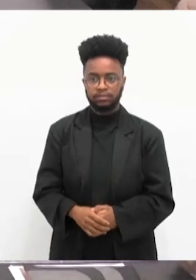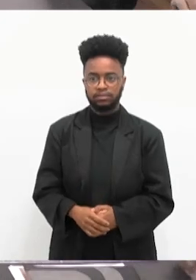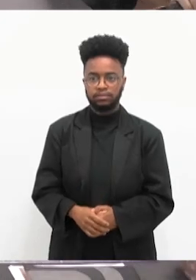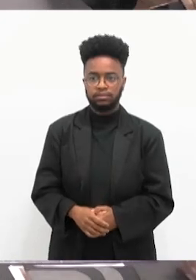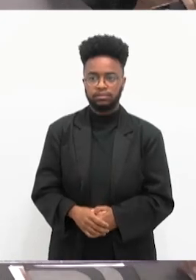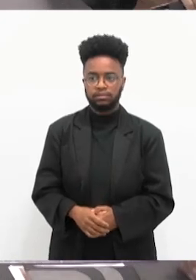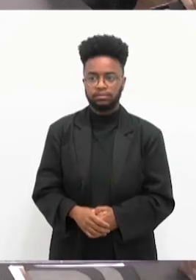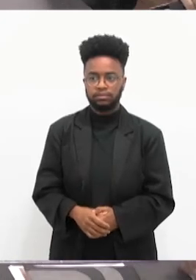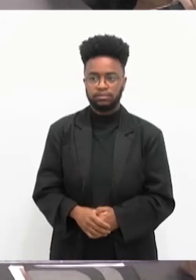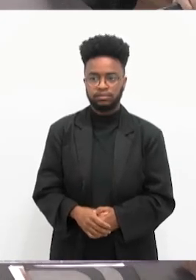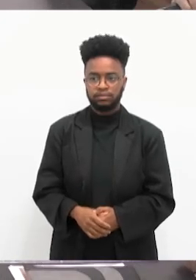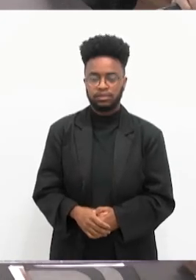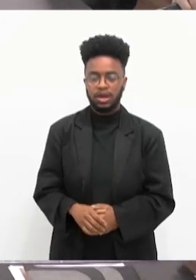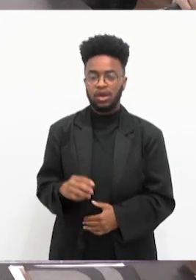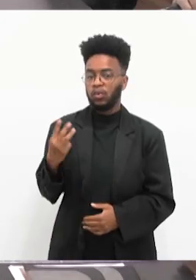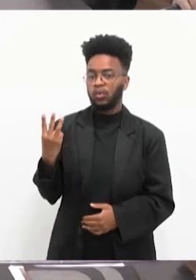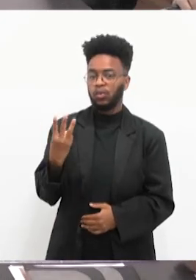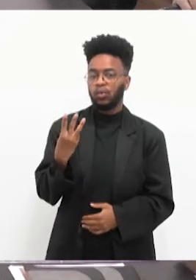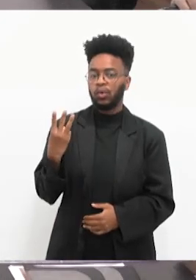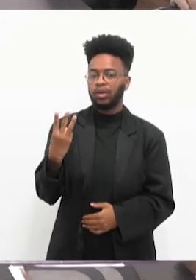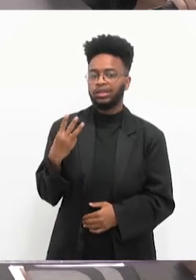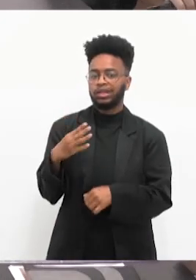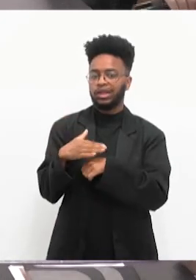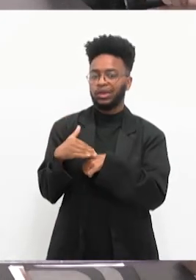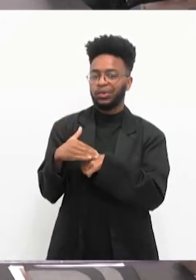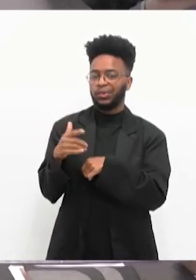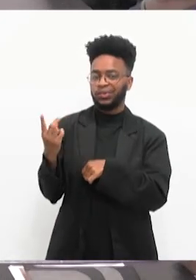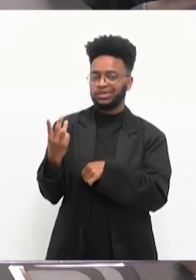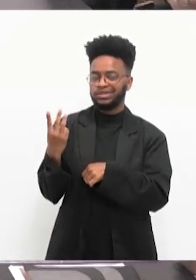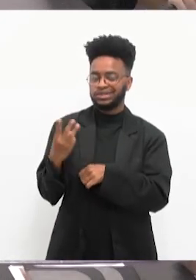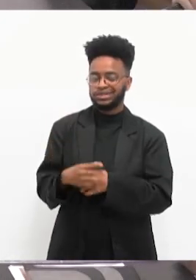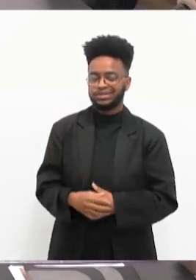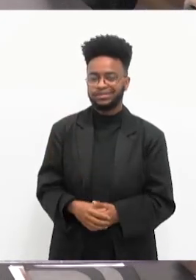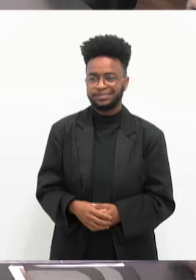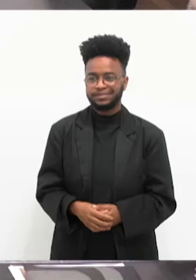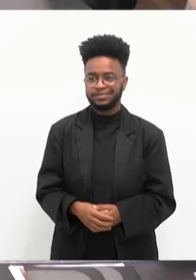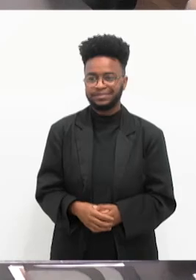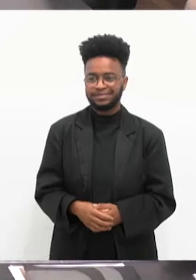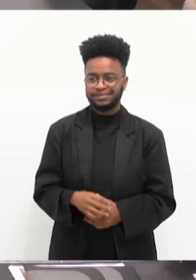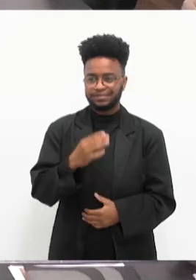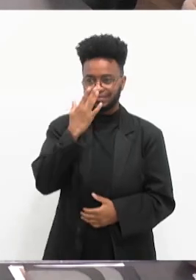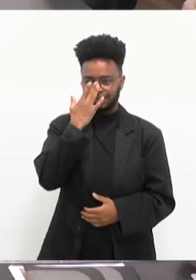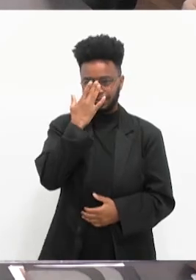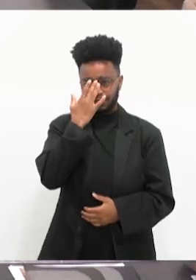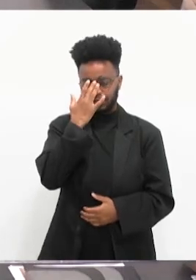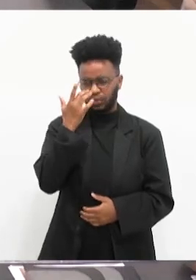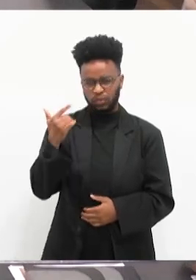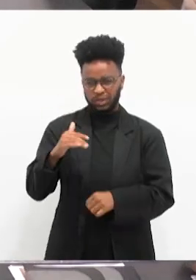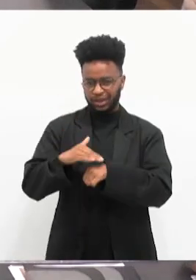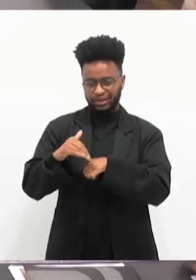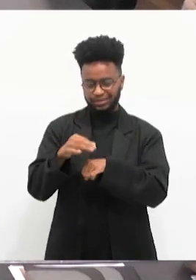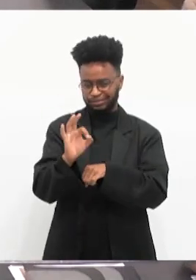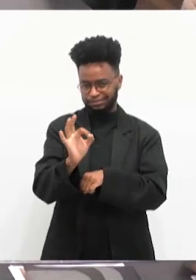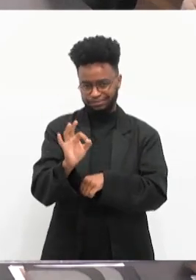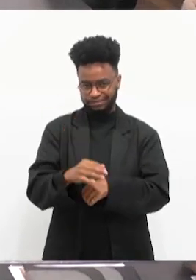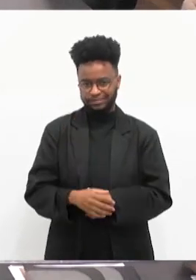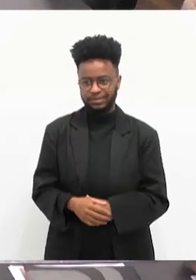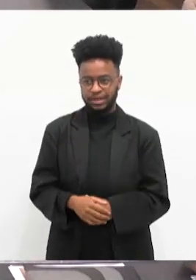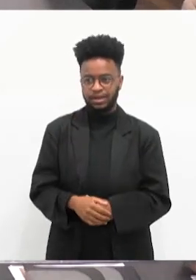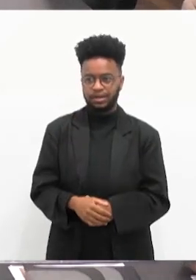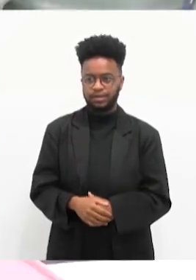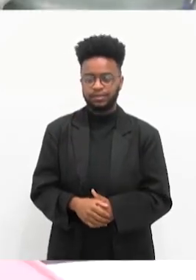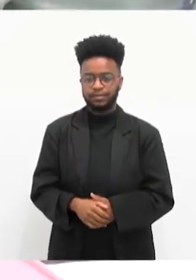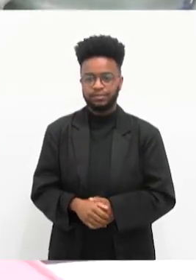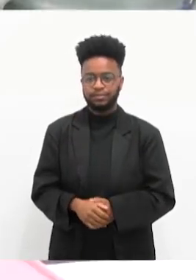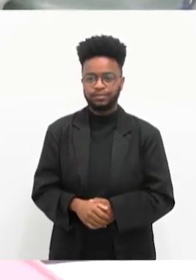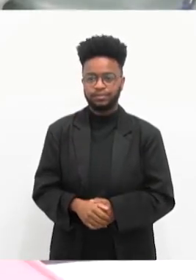Caramba. Não posso dizer que é o trio Ternura. Porque Esse trio Ternura não tem nada. Esse trio Ternura em Ternura ação, não tem nada. a gente pode ligar o RJ2,